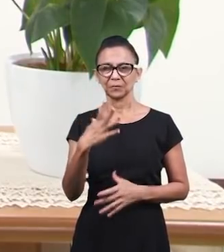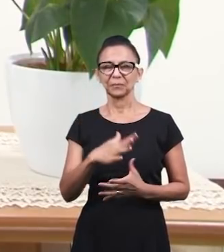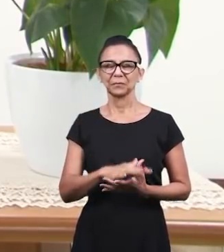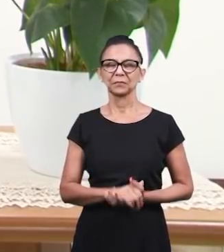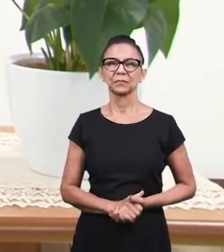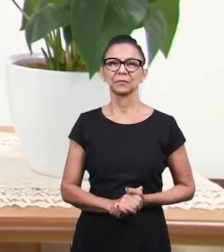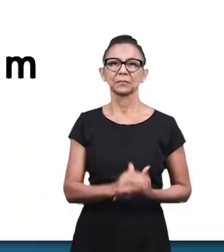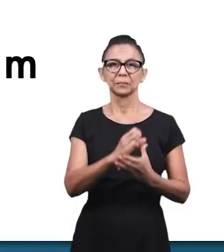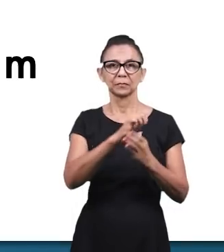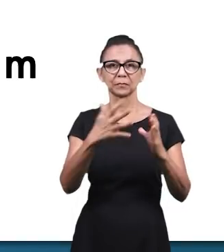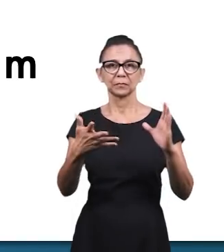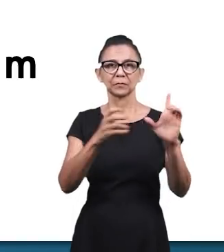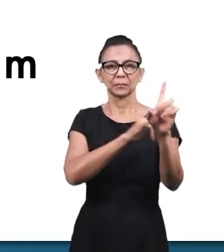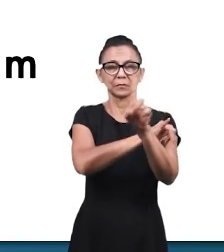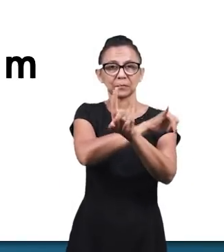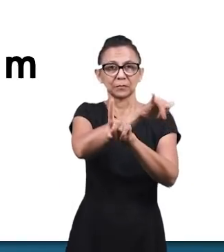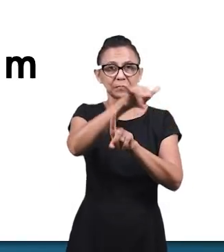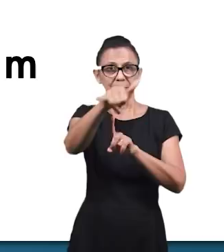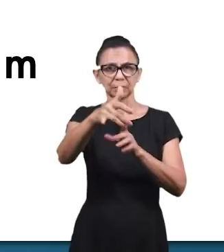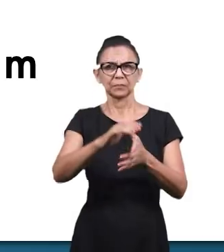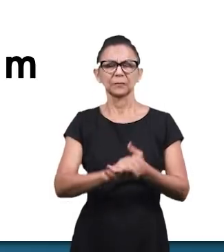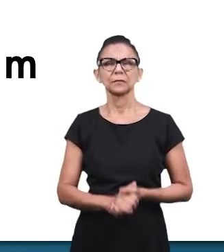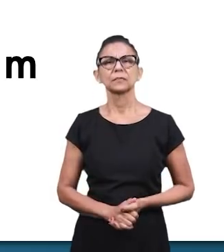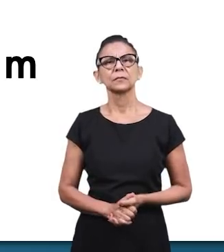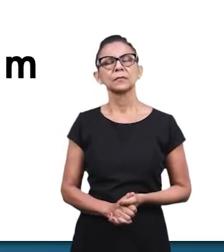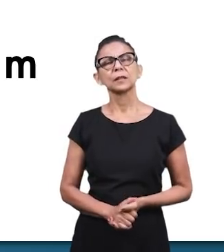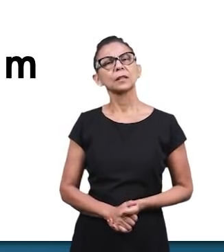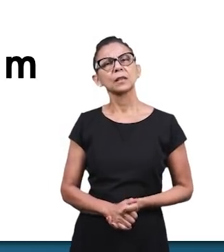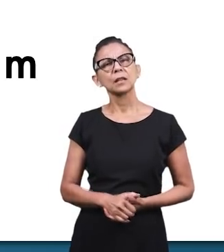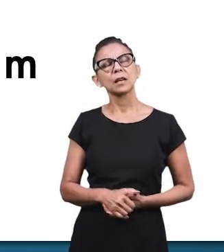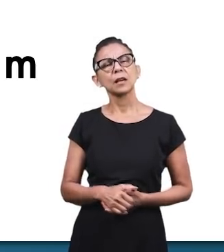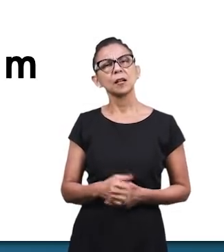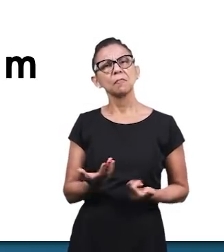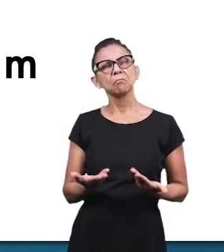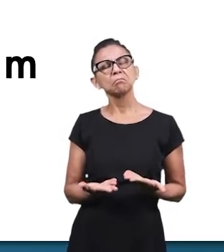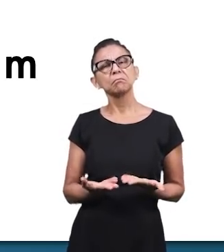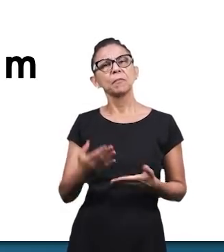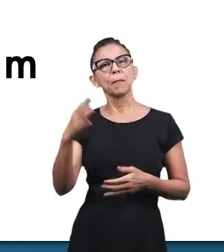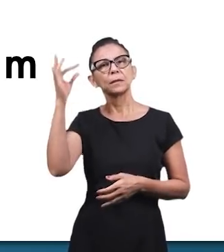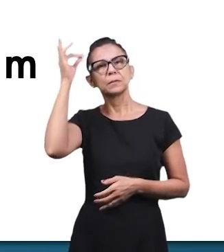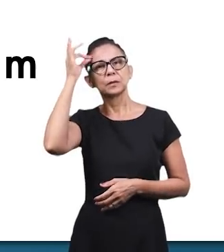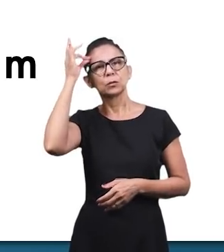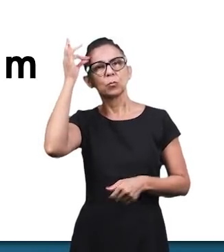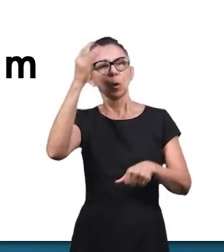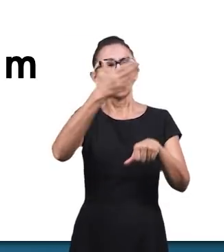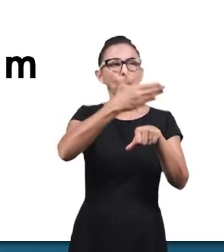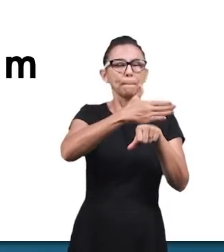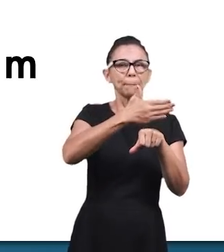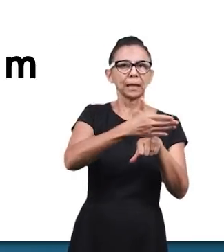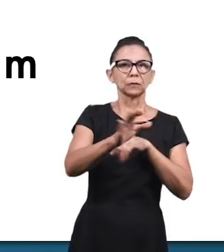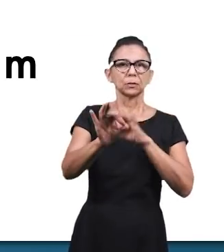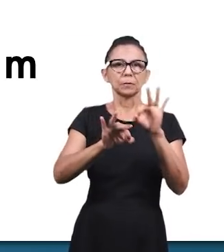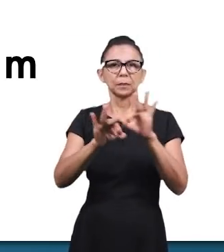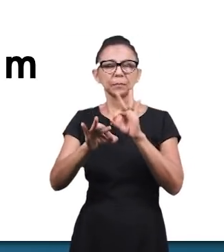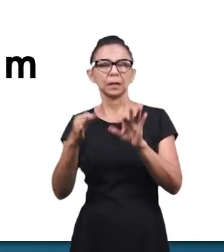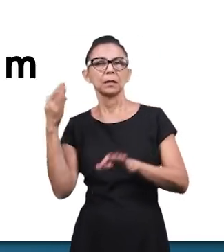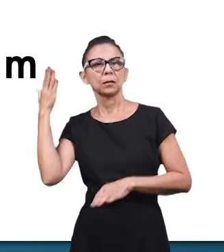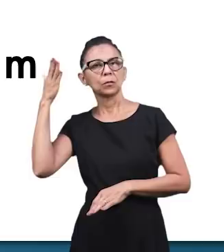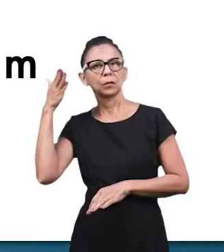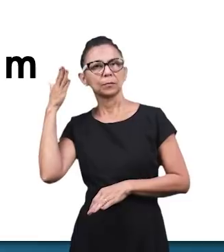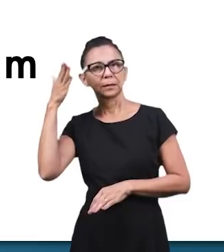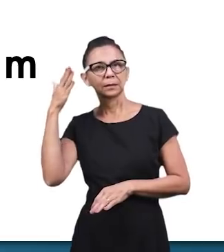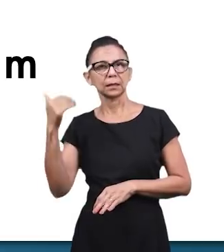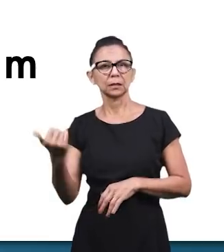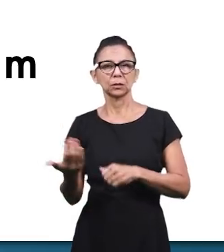aspecto profético. No sentido espiritual e prático, prepare uma mensagem com base nas respostas